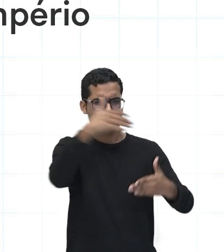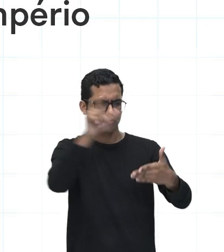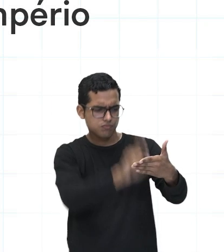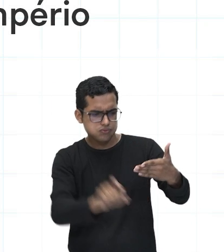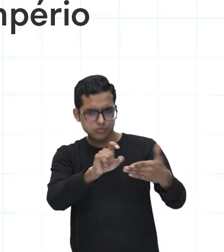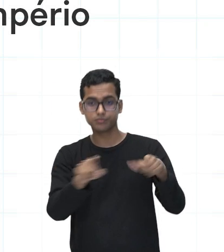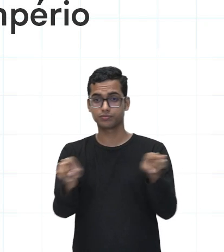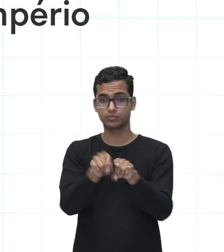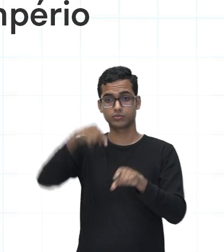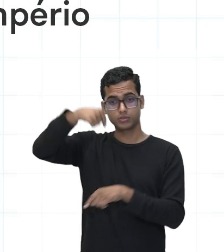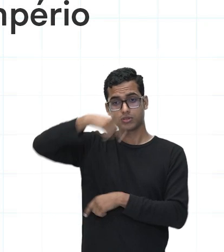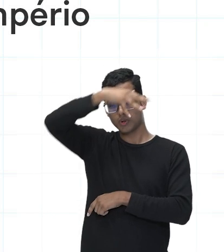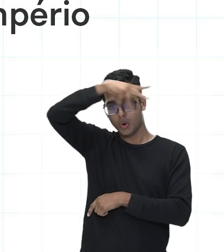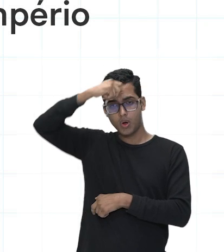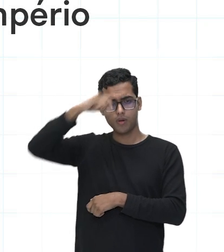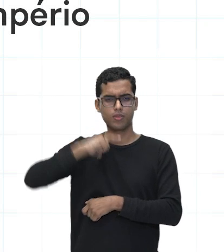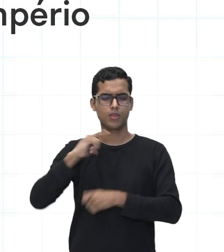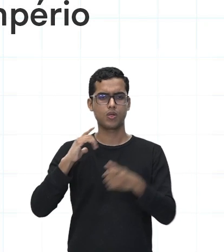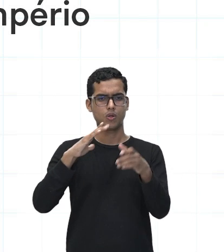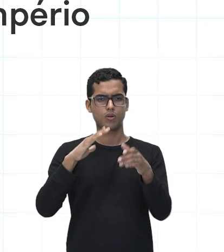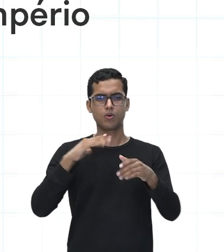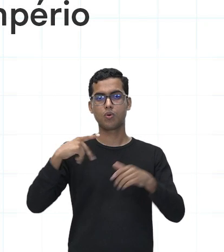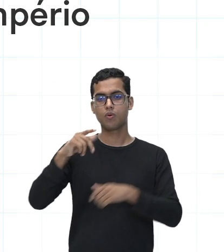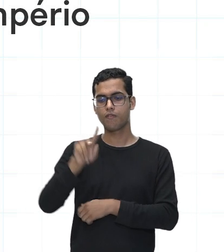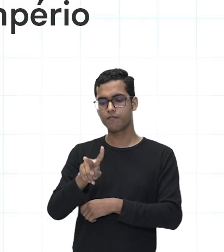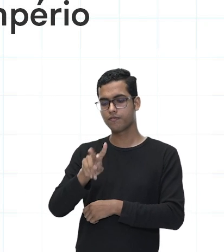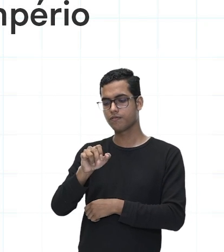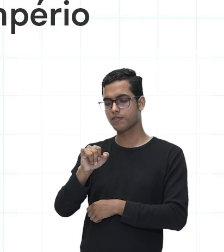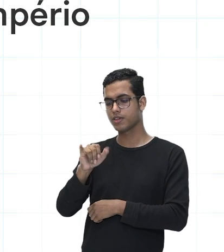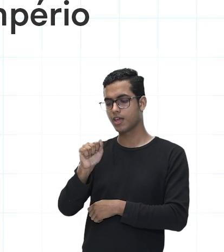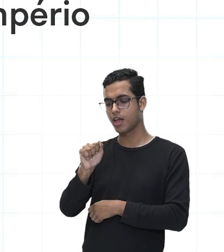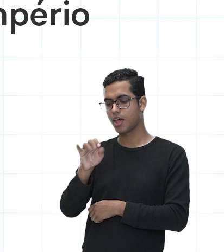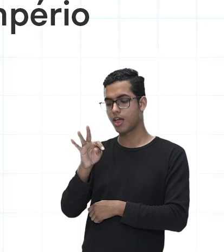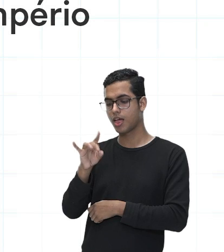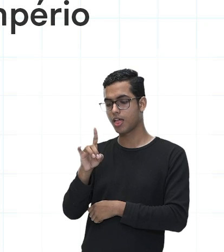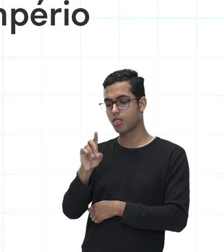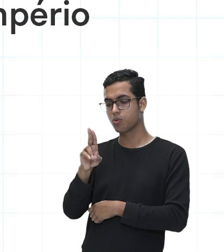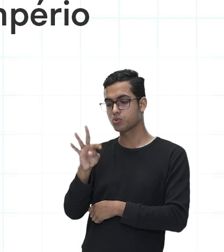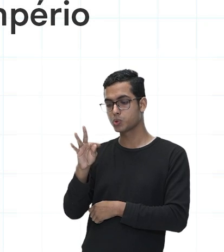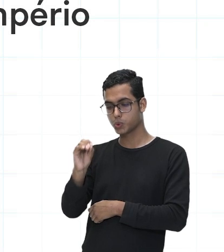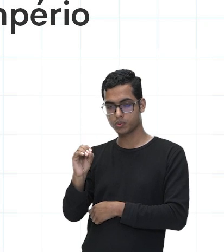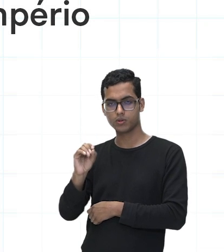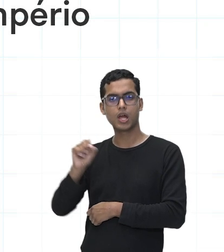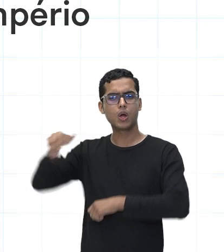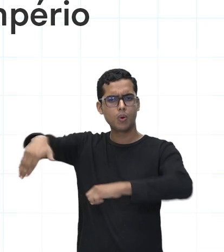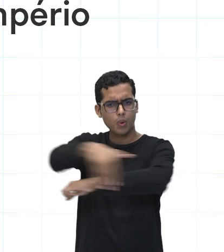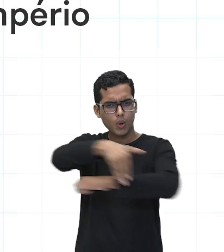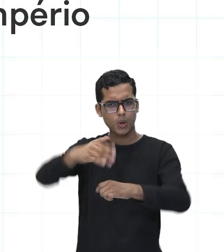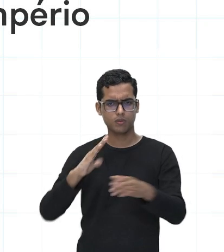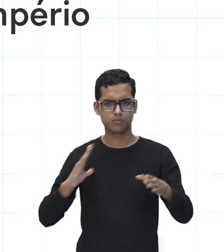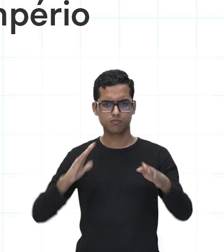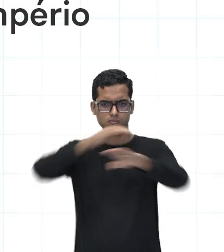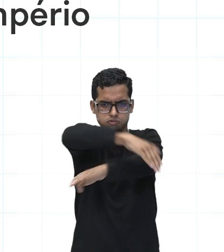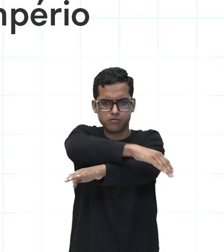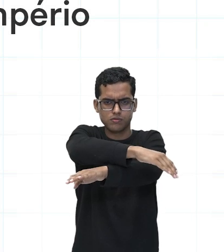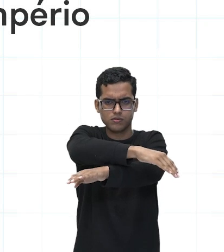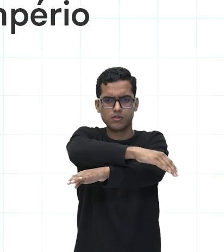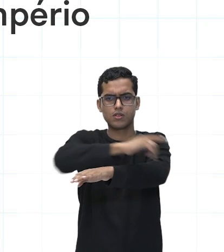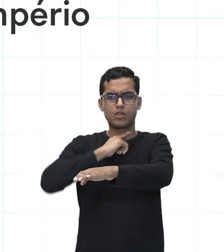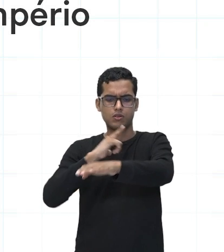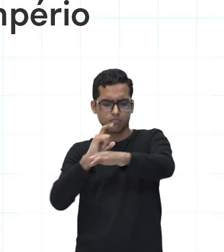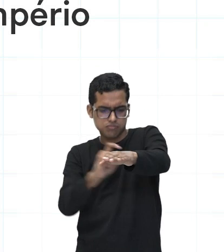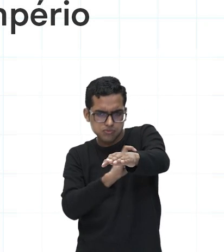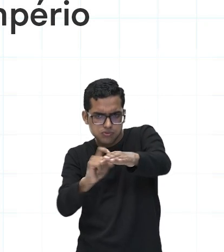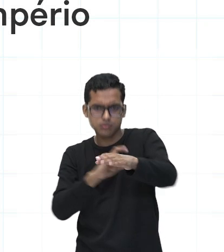Manaus nós temos no viadutos, então o artista está ali colocando sua arte, que é chamada de arte contemporânea, não